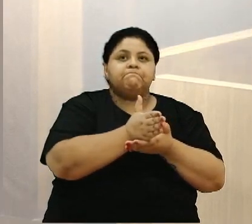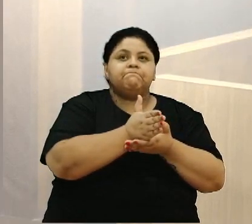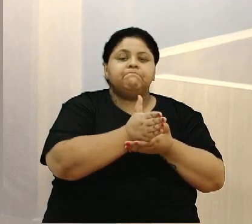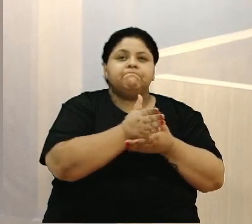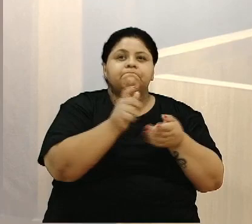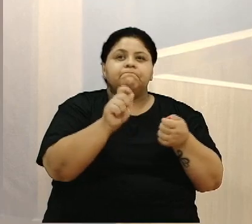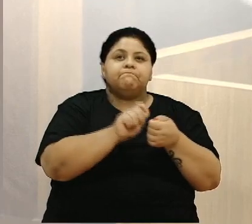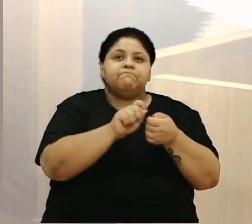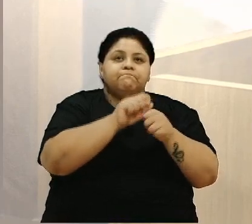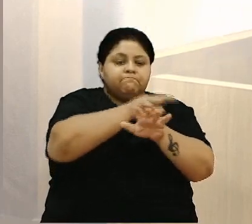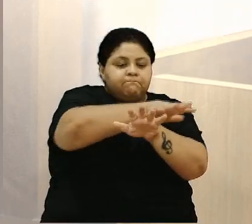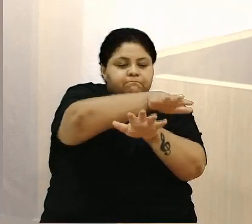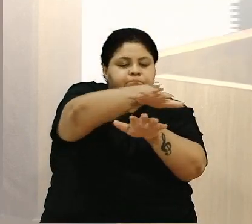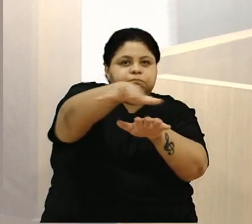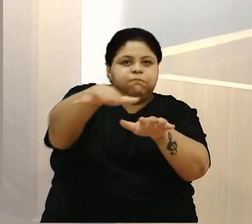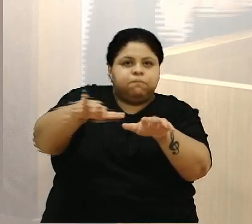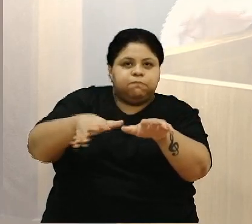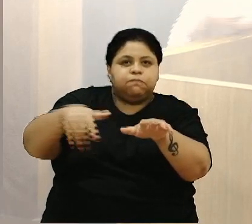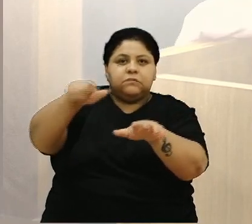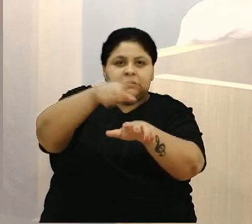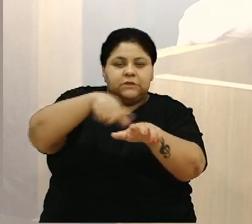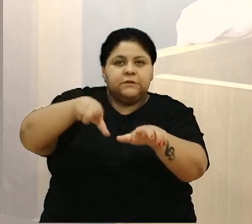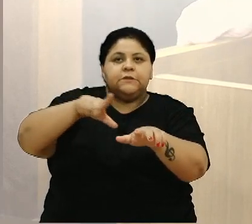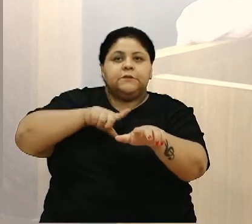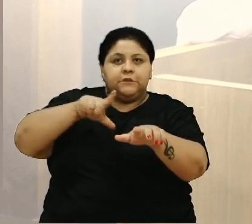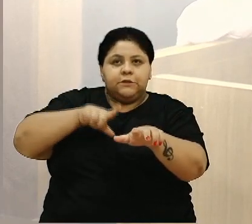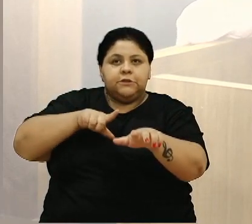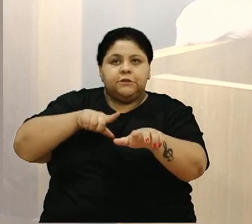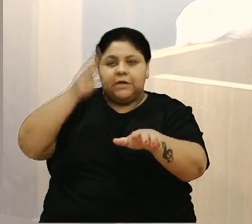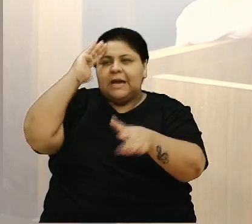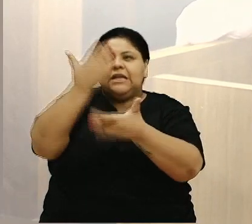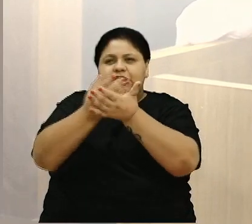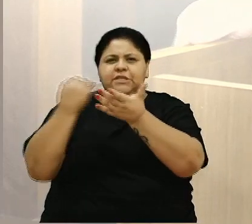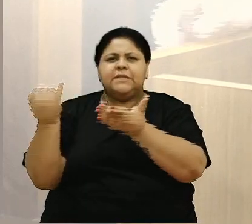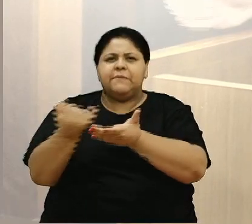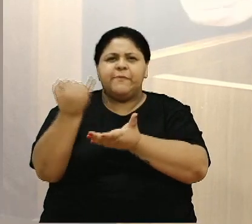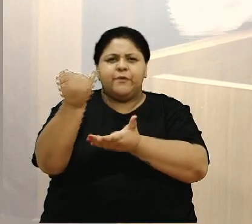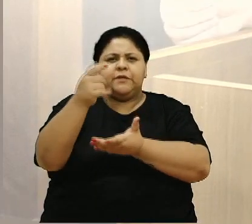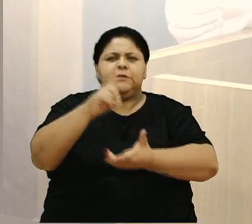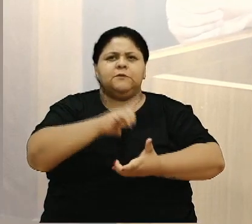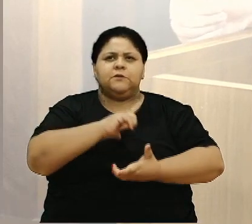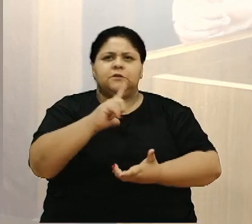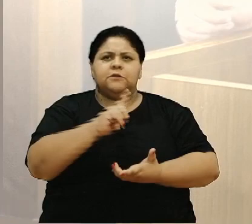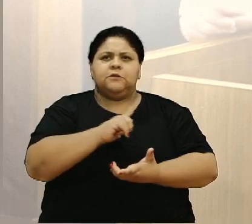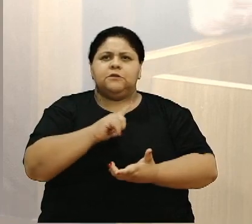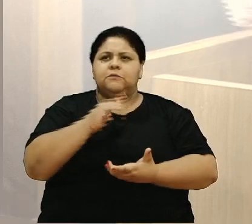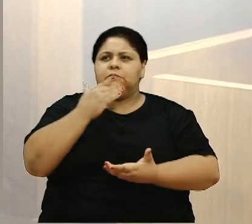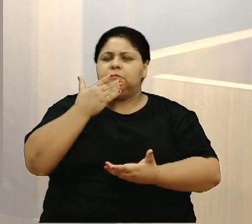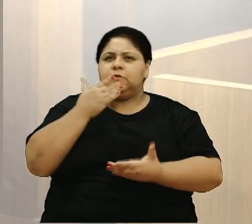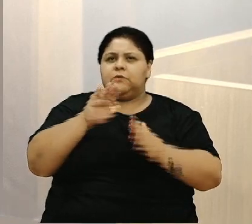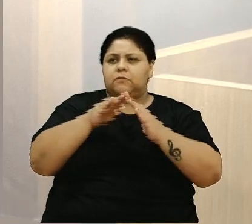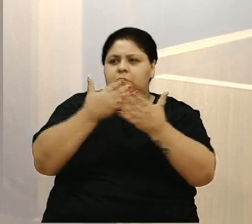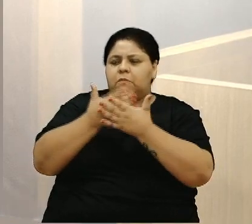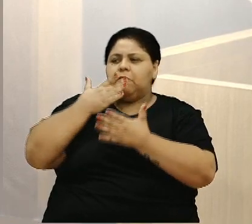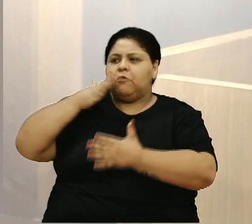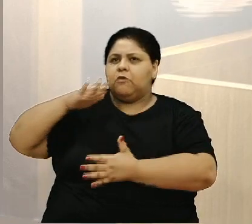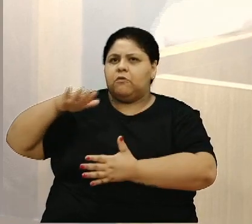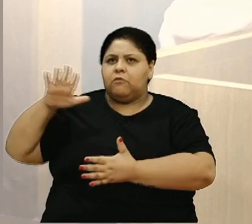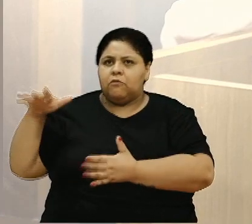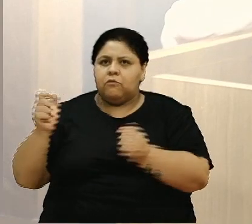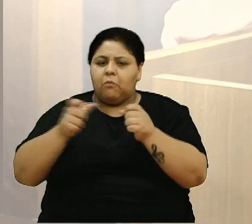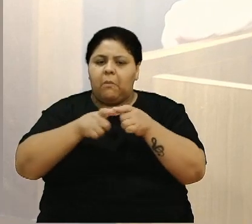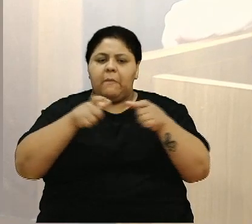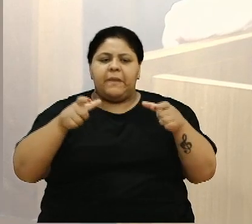feitos naquela localidade, a gente entende a importância justamente de nós termos creches, de nós termos uma ampliação